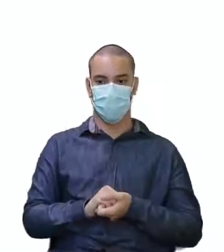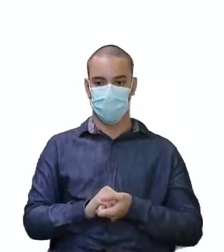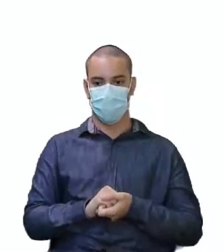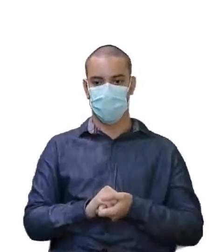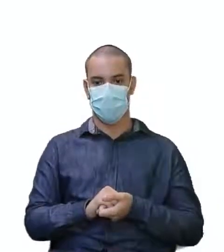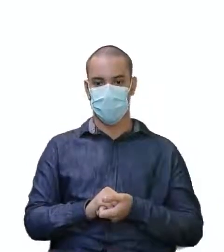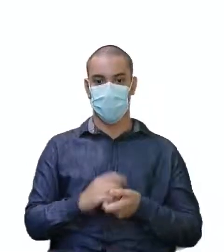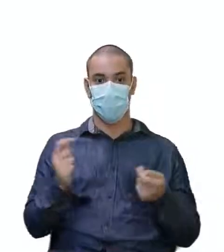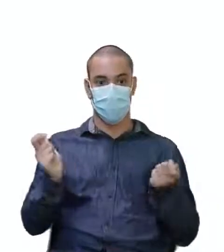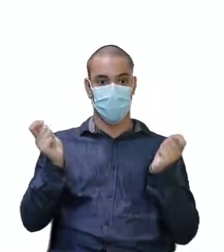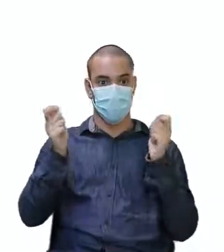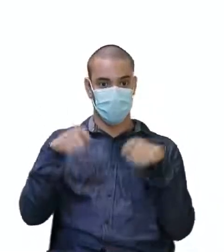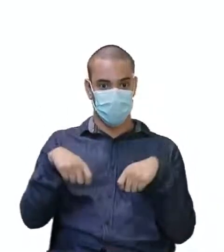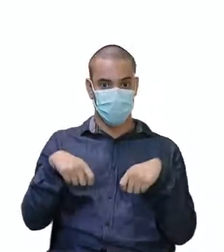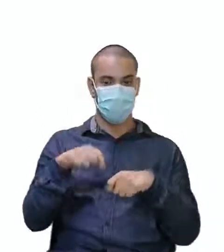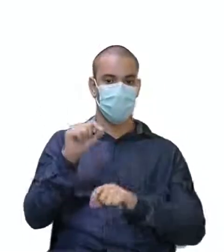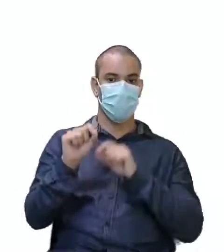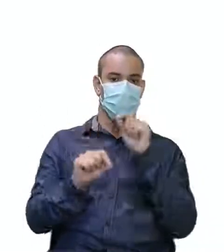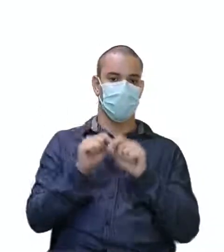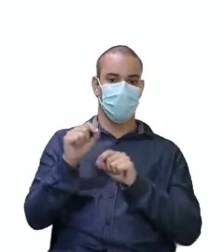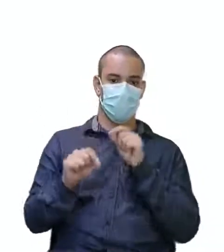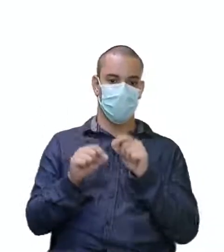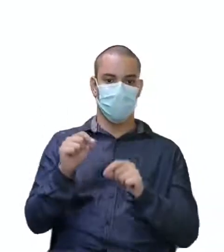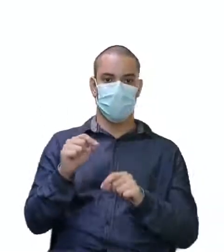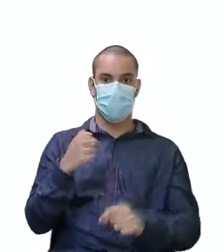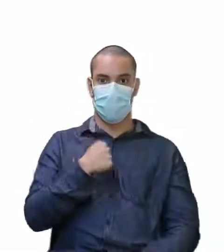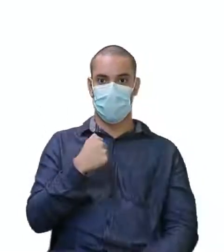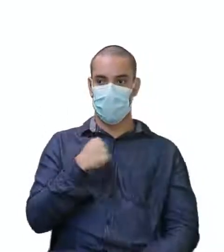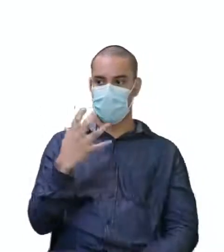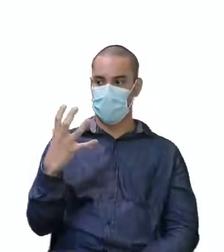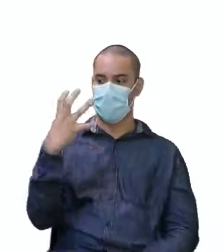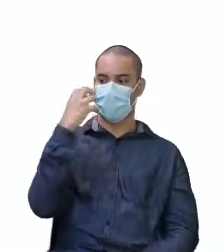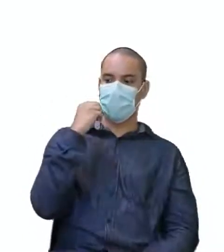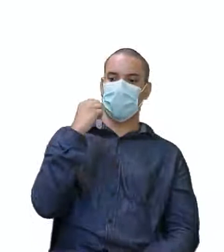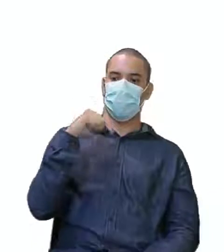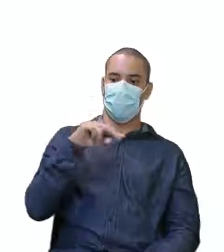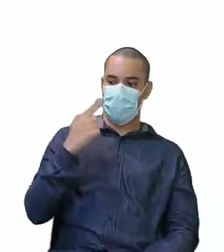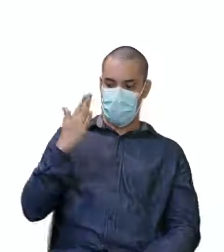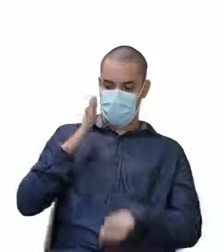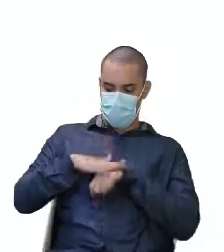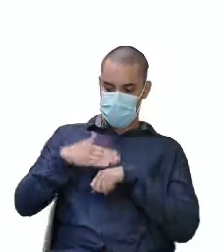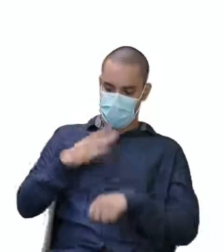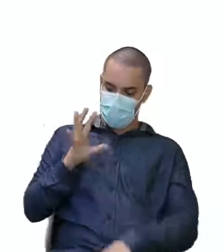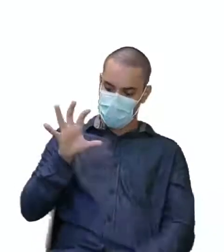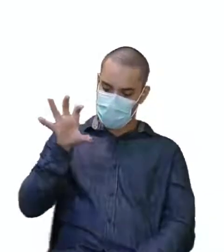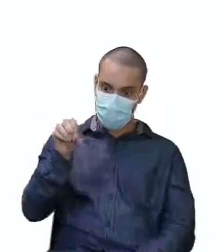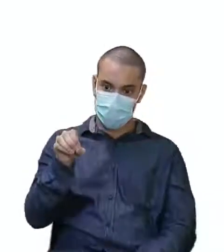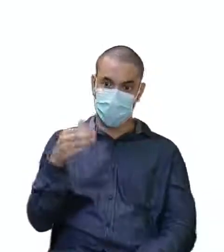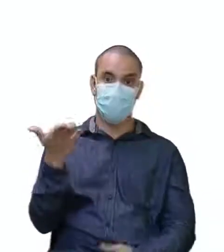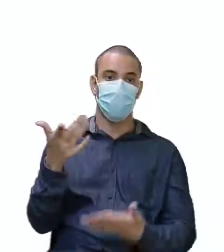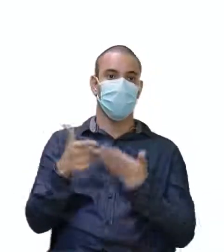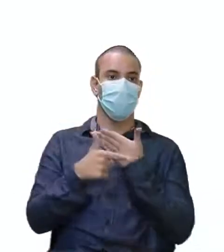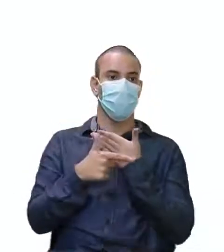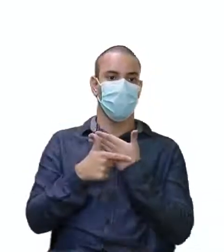Ela serve de predador ou ela serve de presa? Isso é uma função. Ela geralmente ela